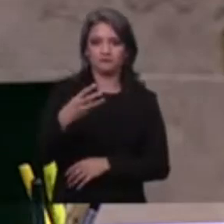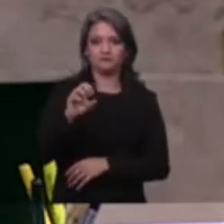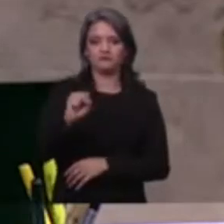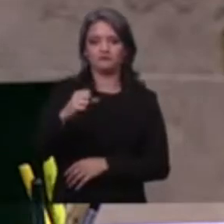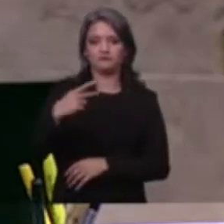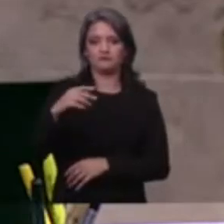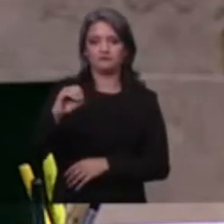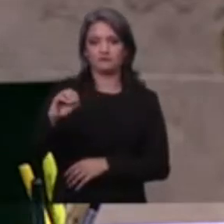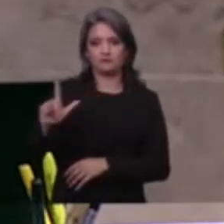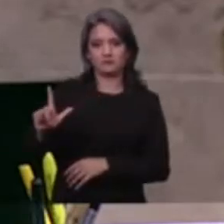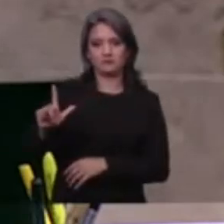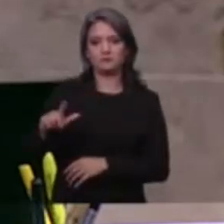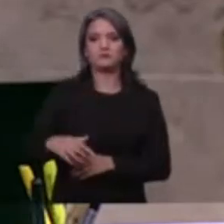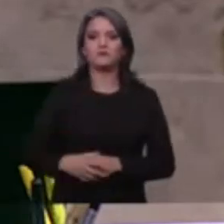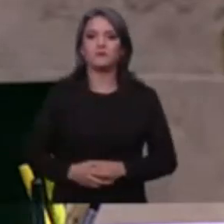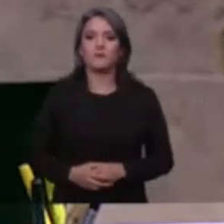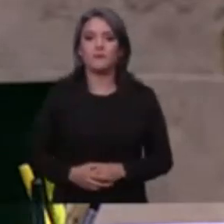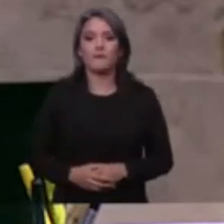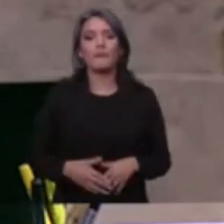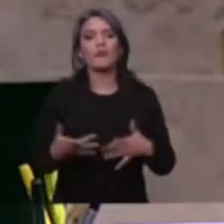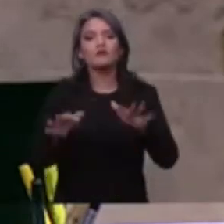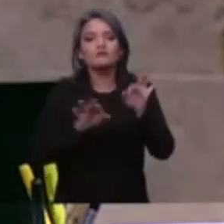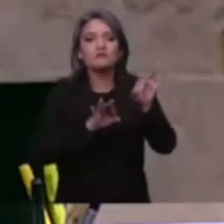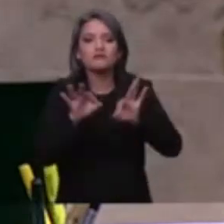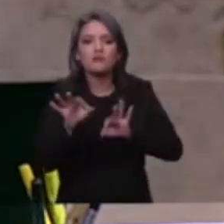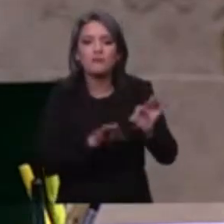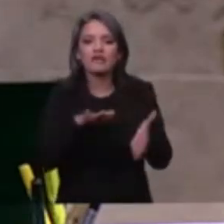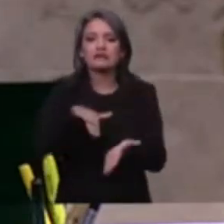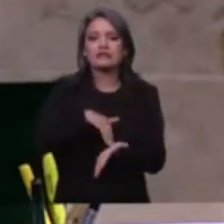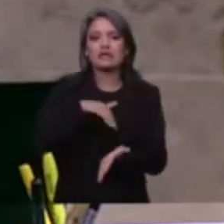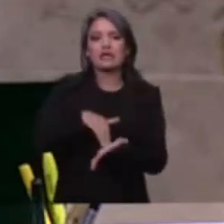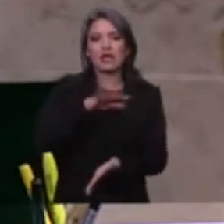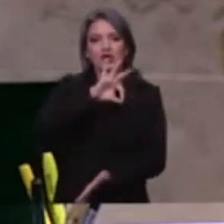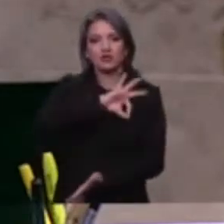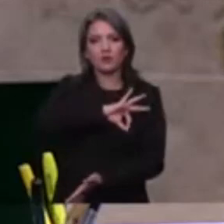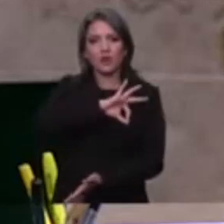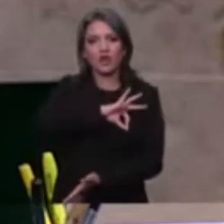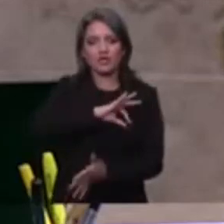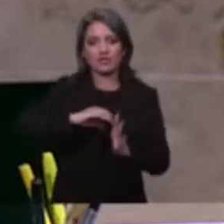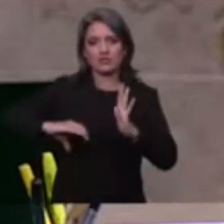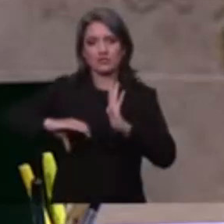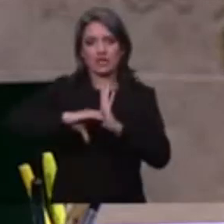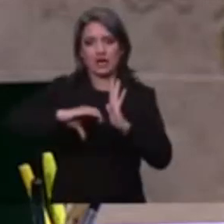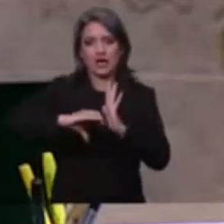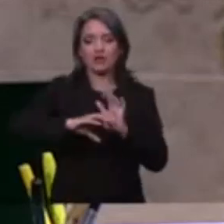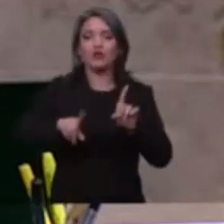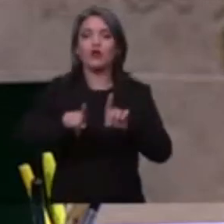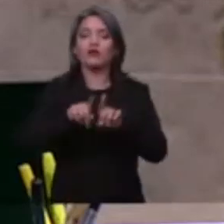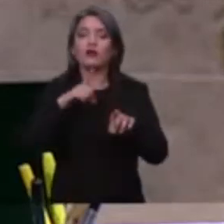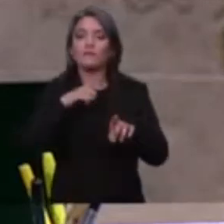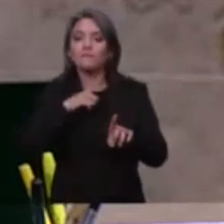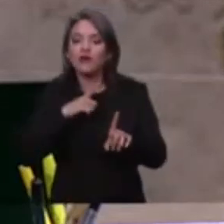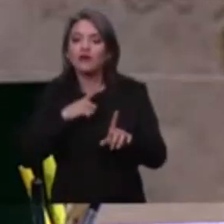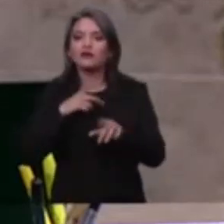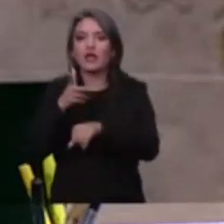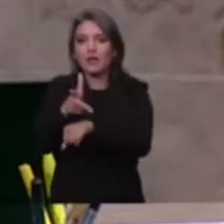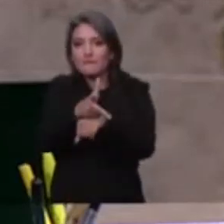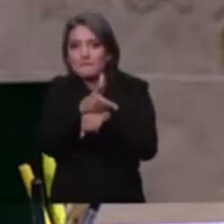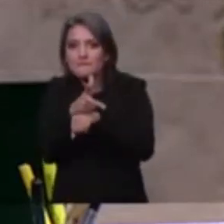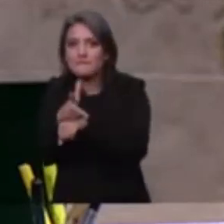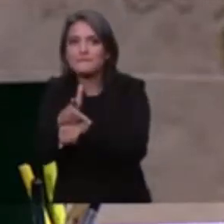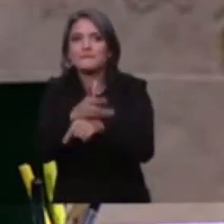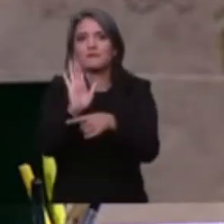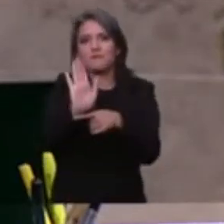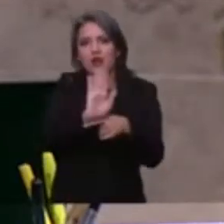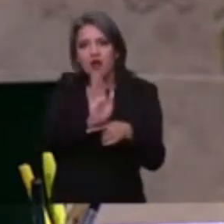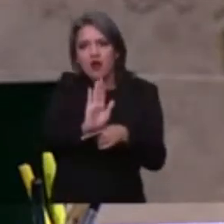028/23-SPOL. Elaborado pela Secretaria de Polícia do Senado Federal, bem como pelas imagens de câmaras de